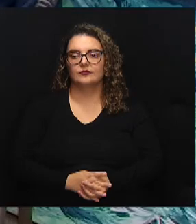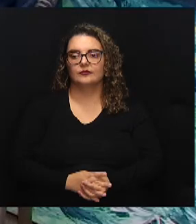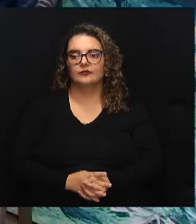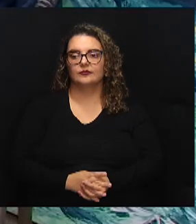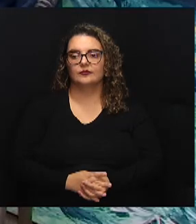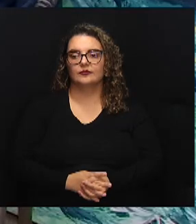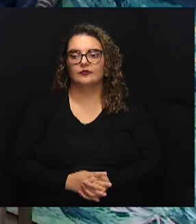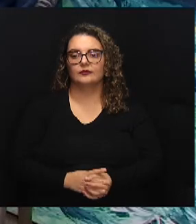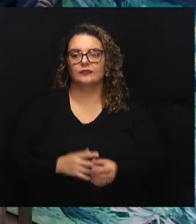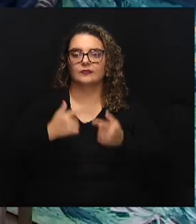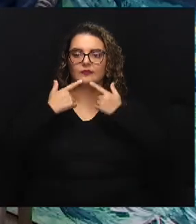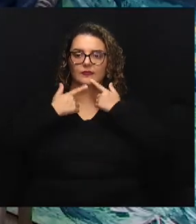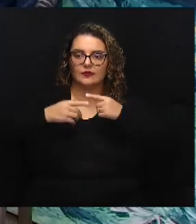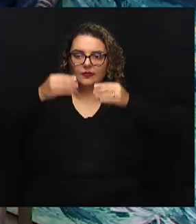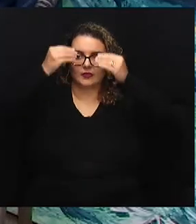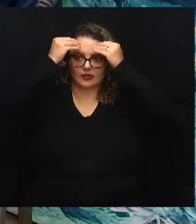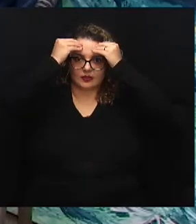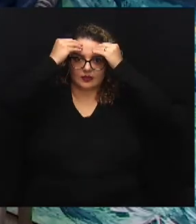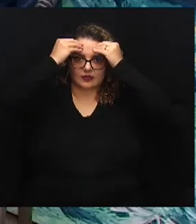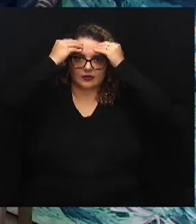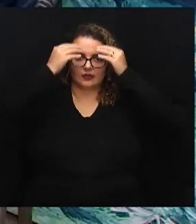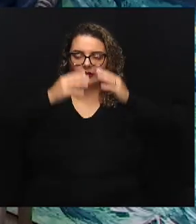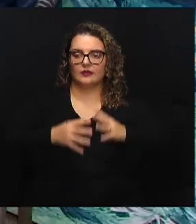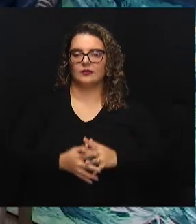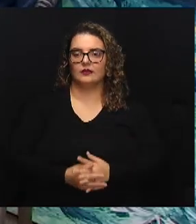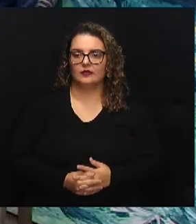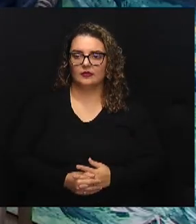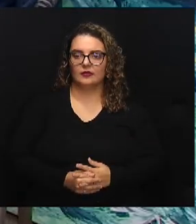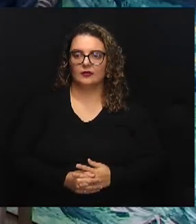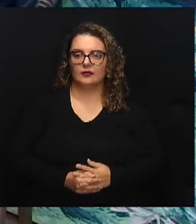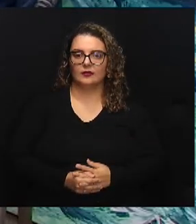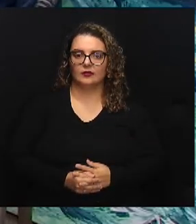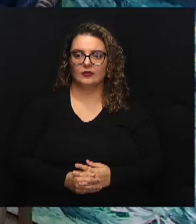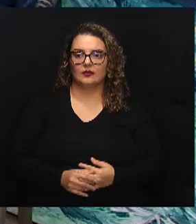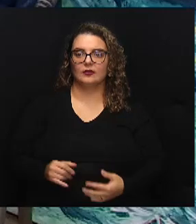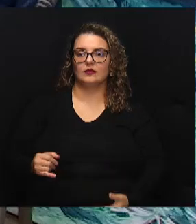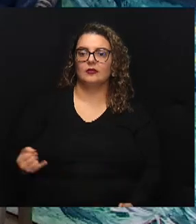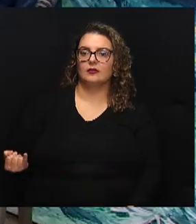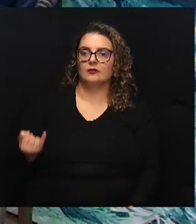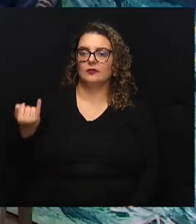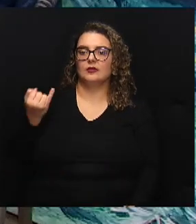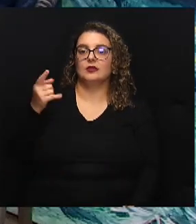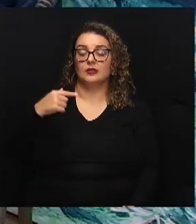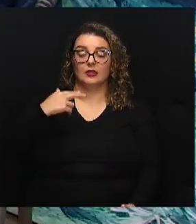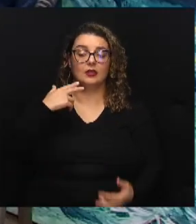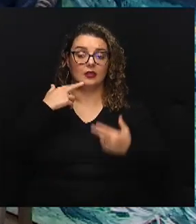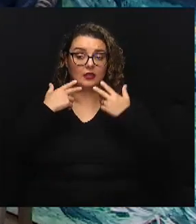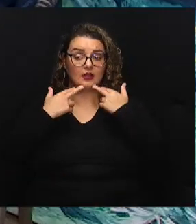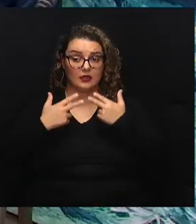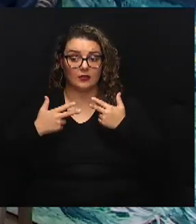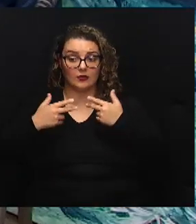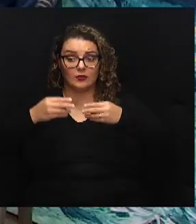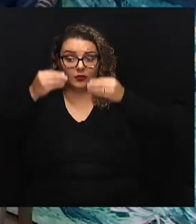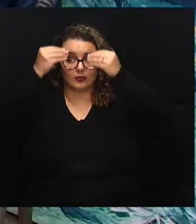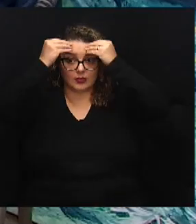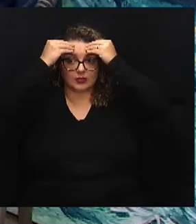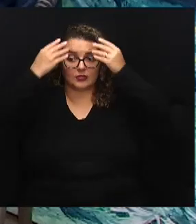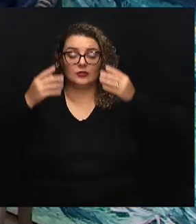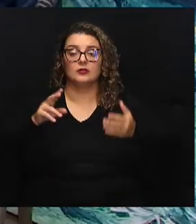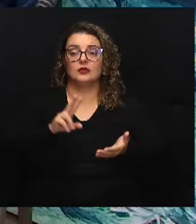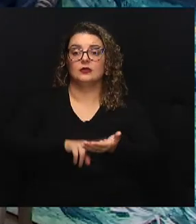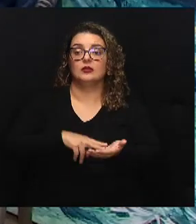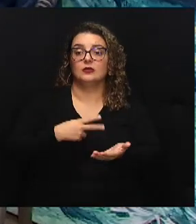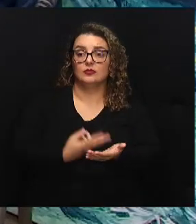uma linguagem absolutamente ímpar, que é a linguagem da arte. A arte traduz